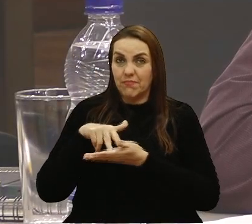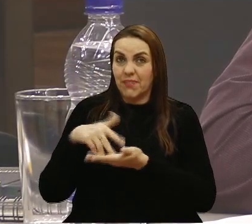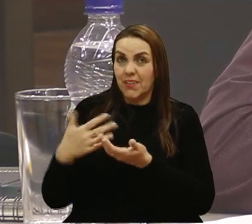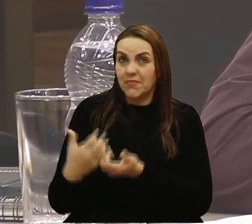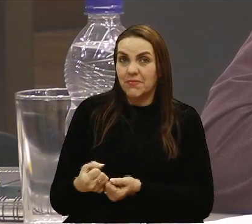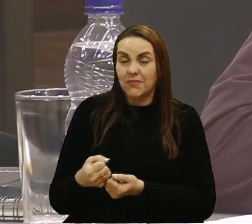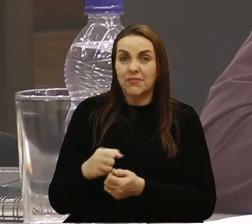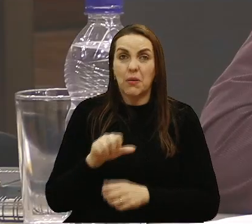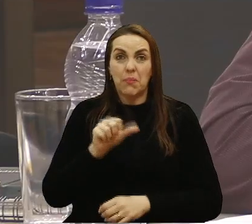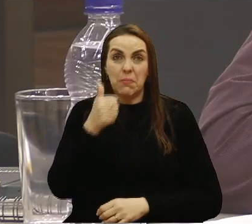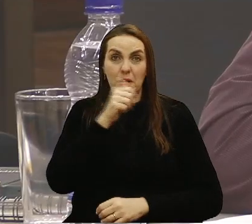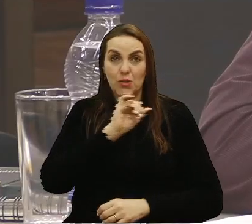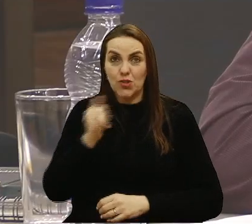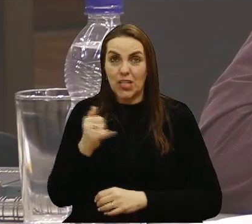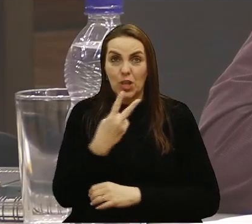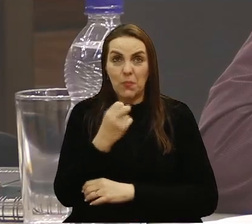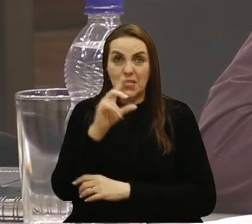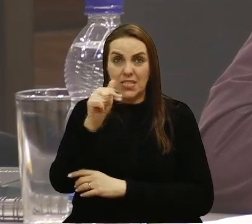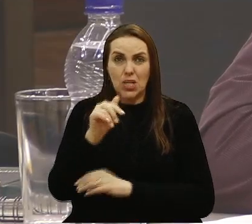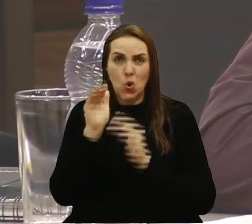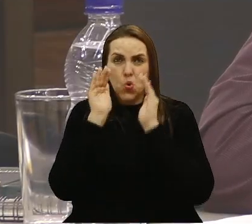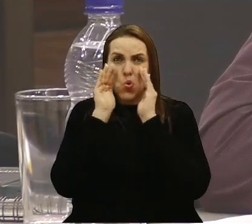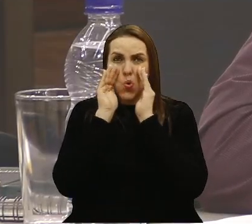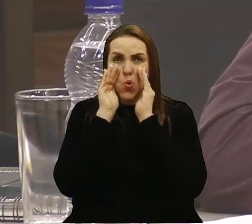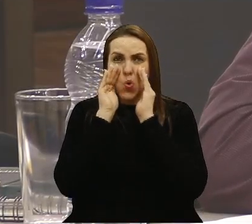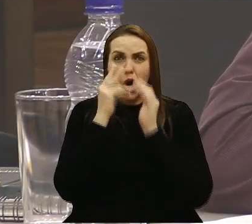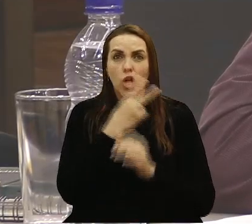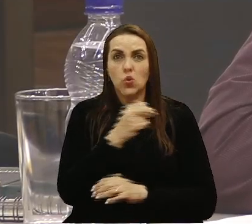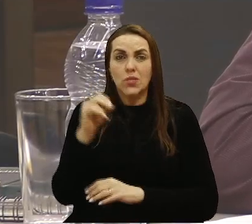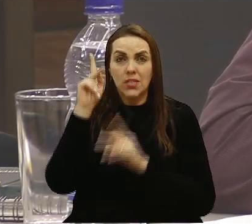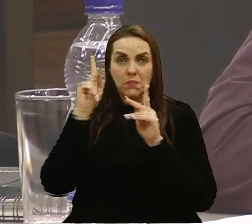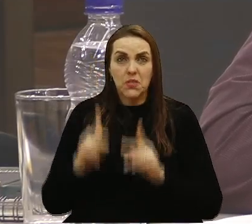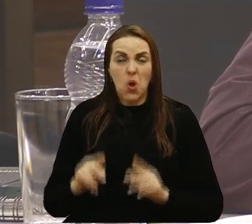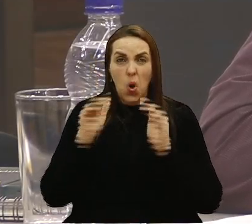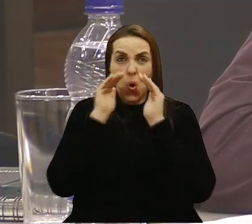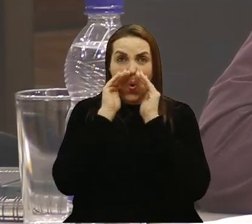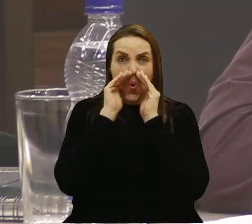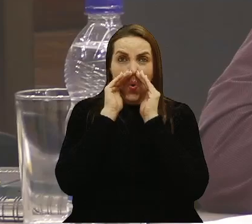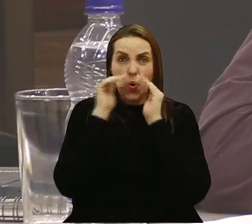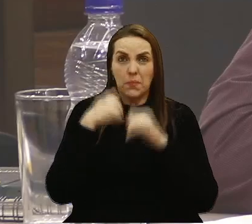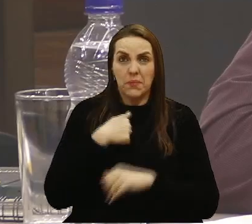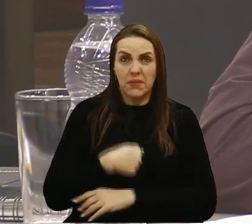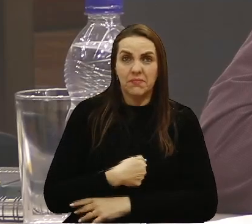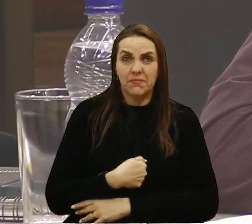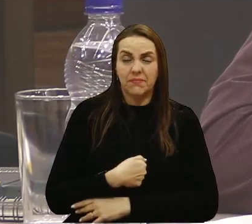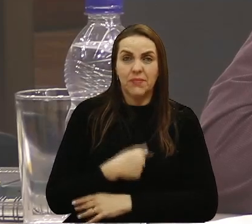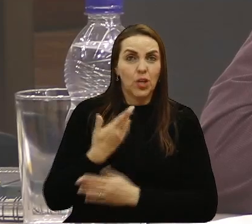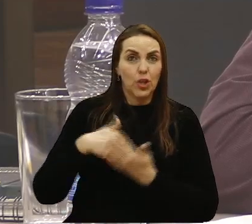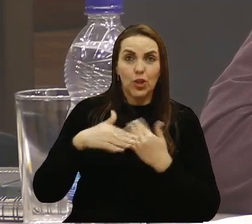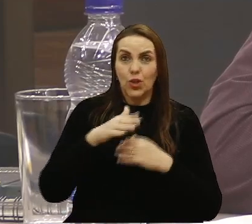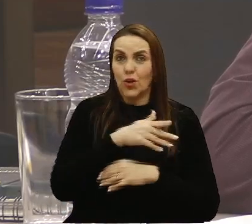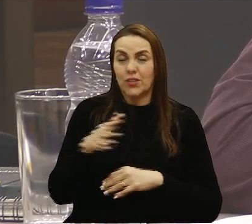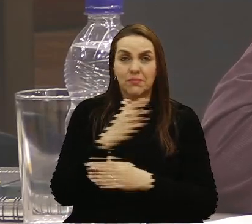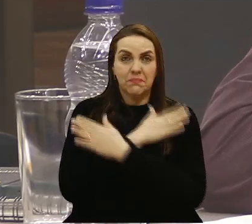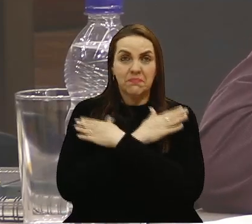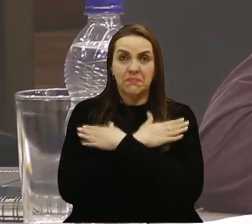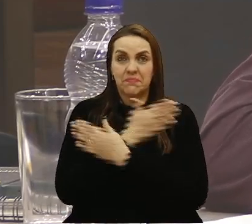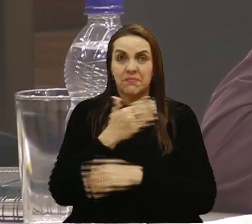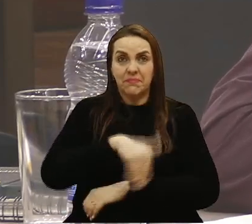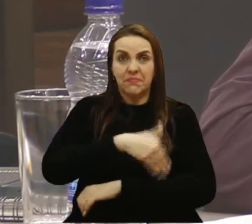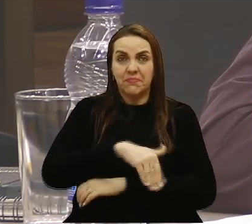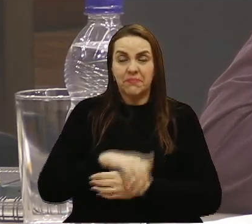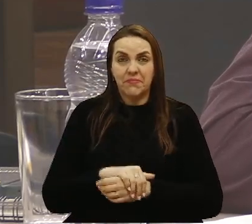me vaiaram. Me vaiaram, tinha 200 pessoas aqui, me vaiaram. Aquelas pessoas que me vaiaram estão tudo na rua procurando emprego, inclusive o prefeito